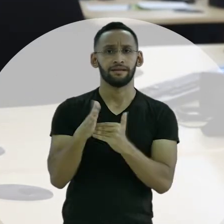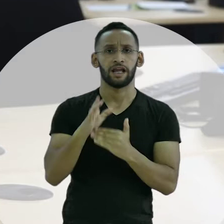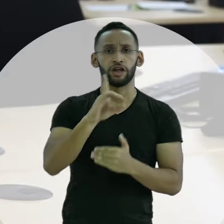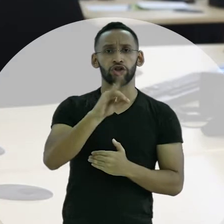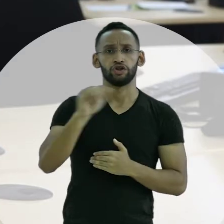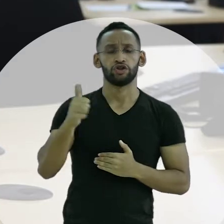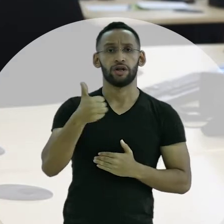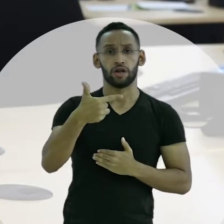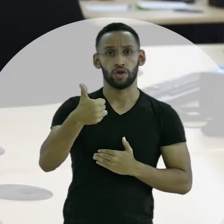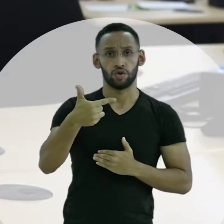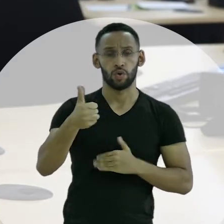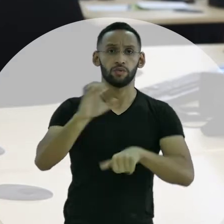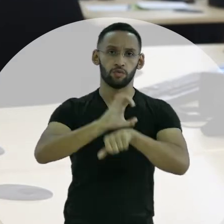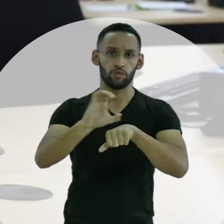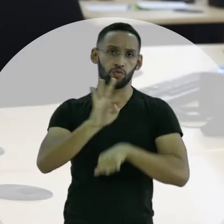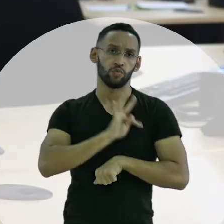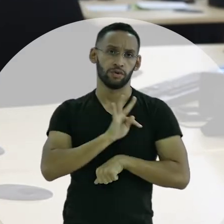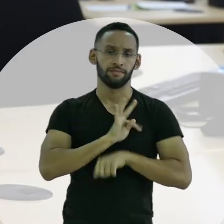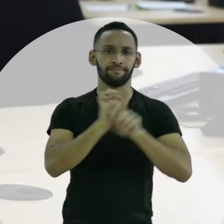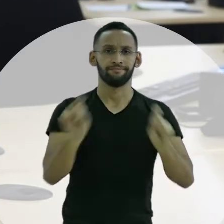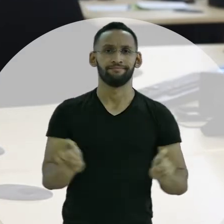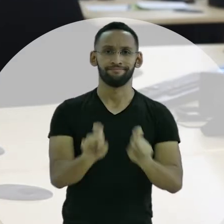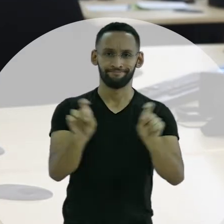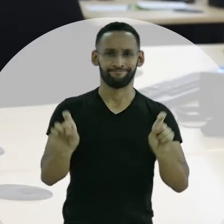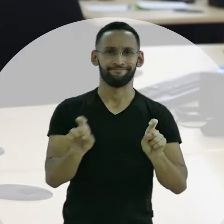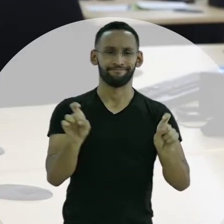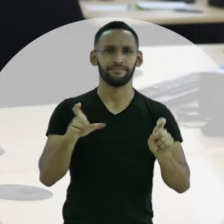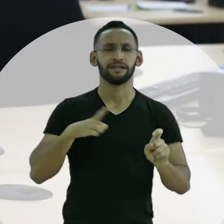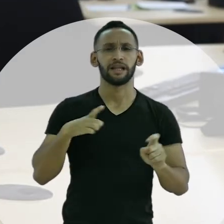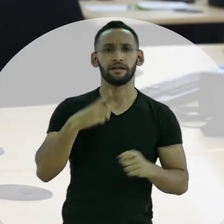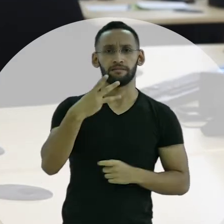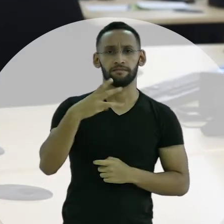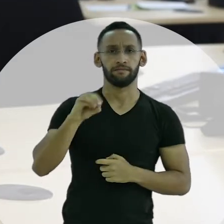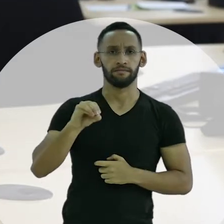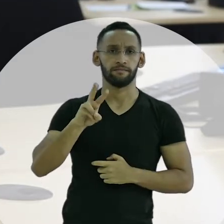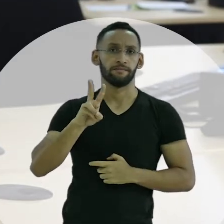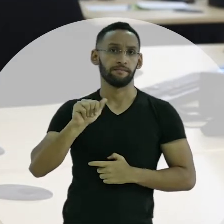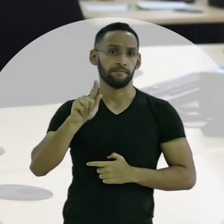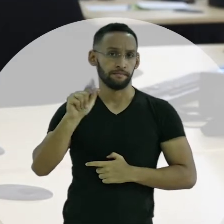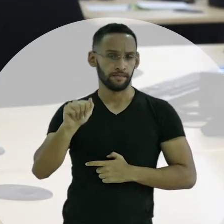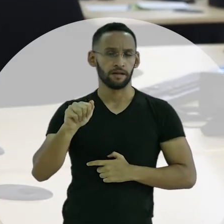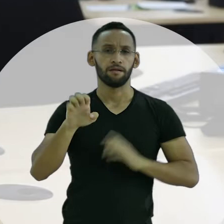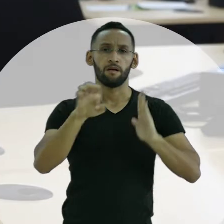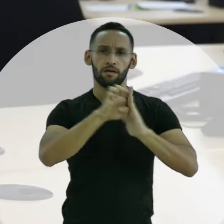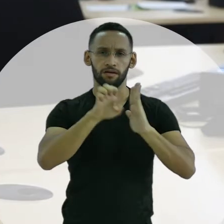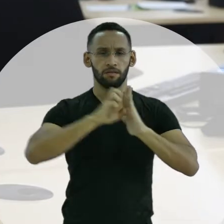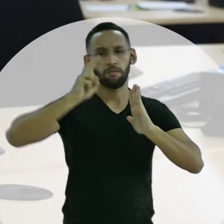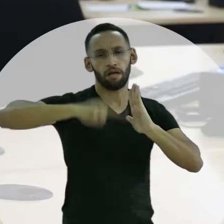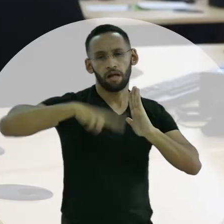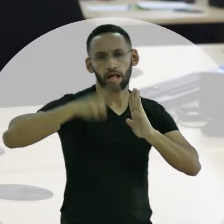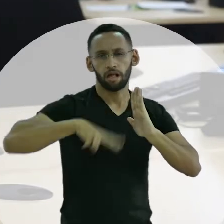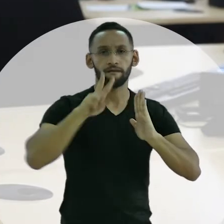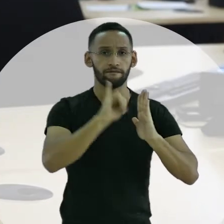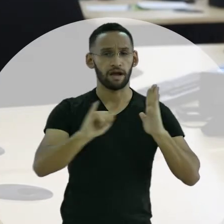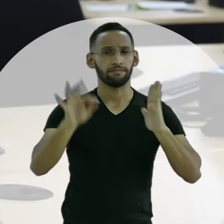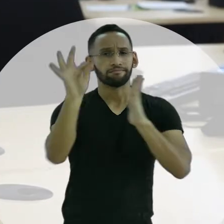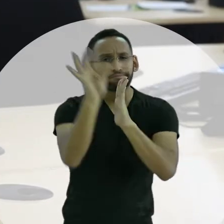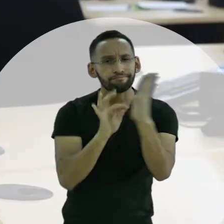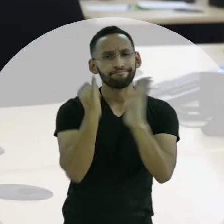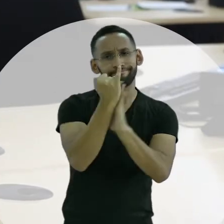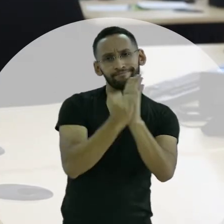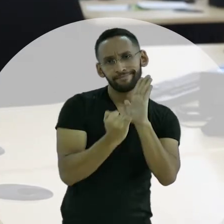dia 12 para o curso técnico em informática. São 30 vagas. Você lê o edital e se inscreve